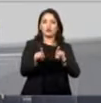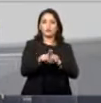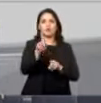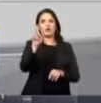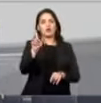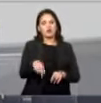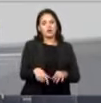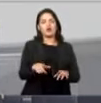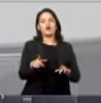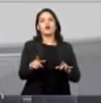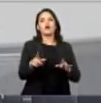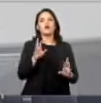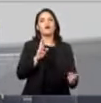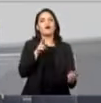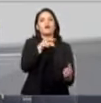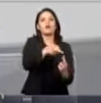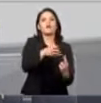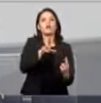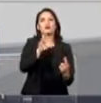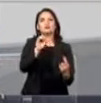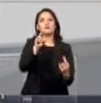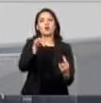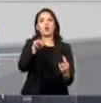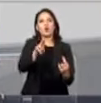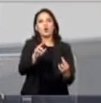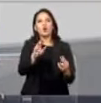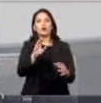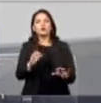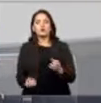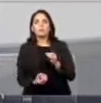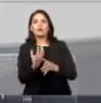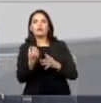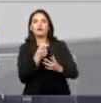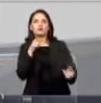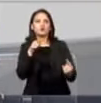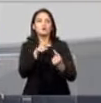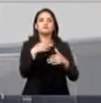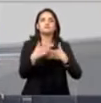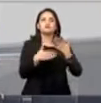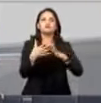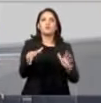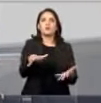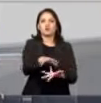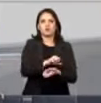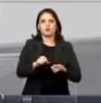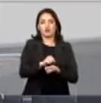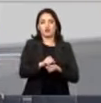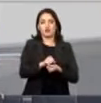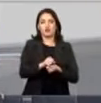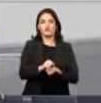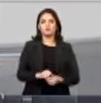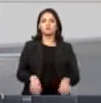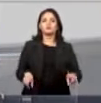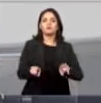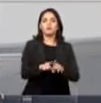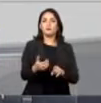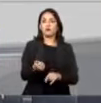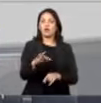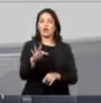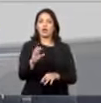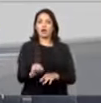a ONU na elaboração dos Objetivos para o Desenvolvimento Sustentável. Os atos de adesão ao Sistema Nacional